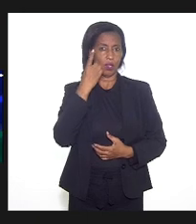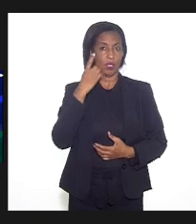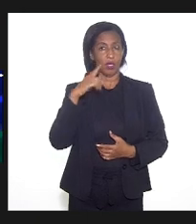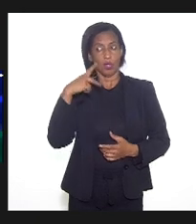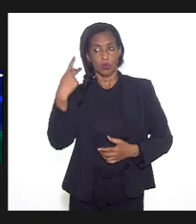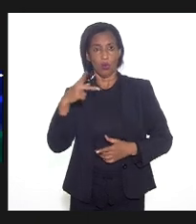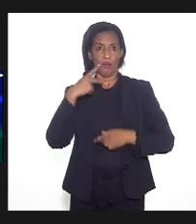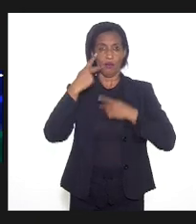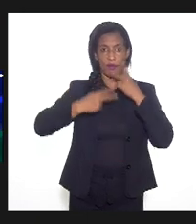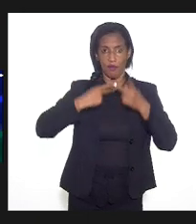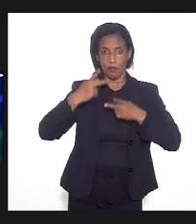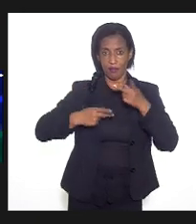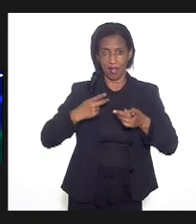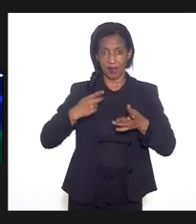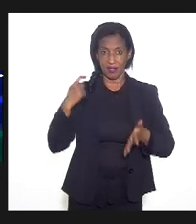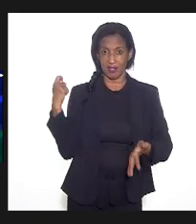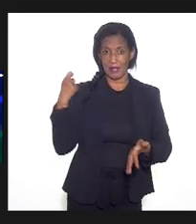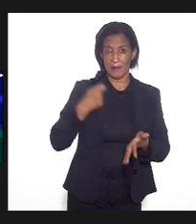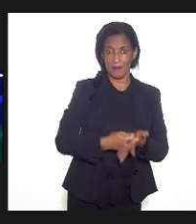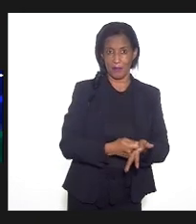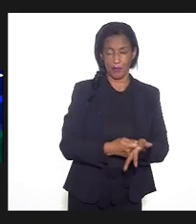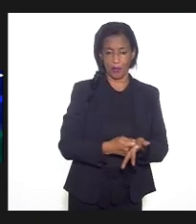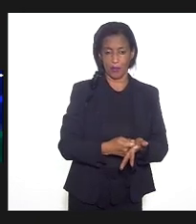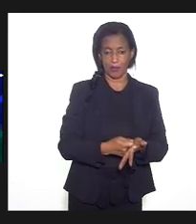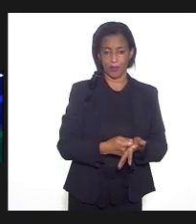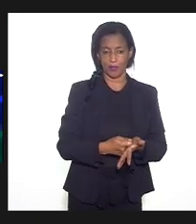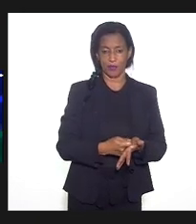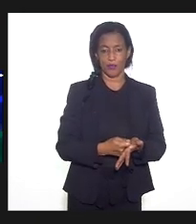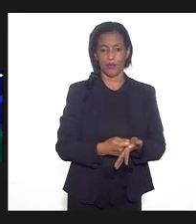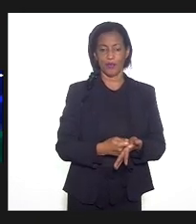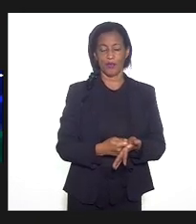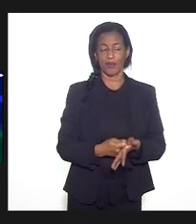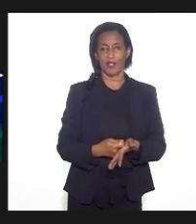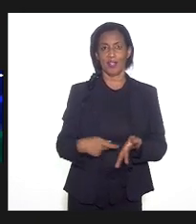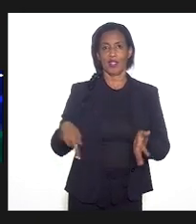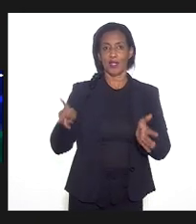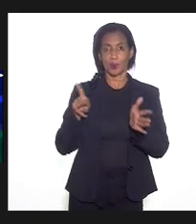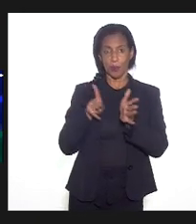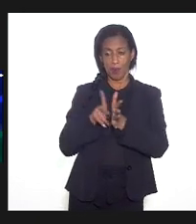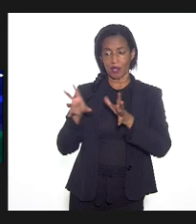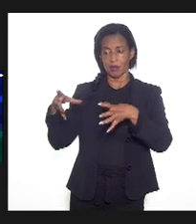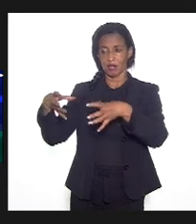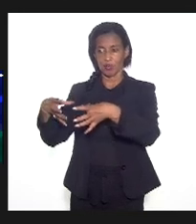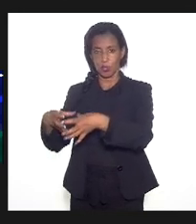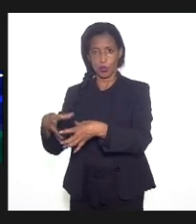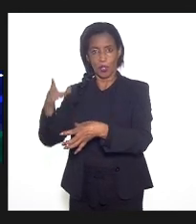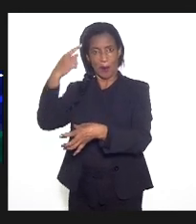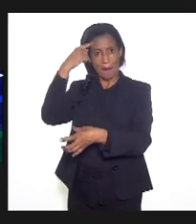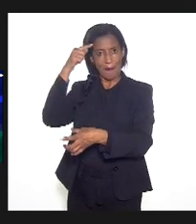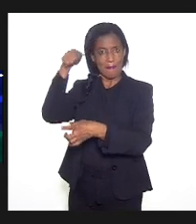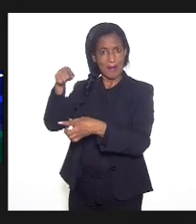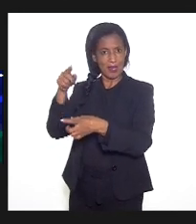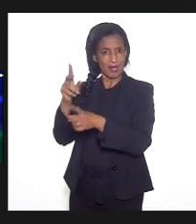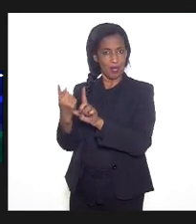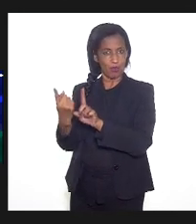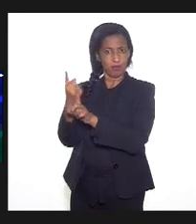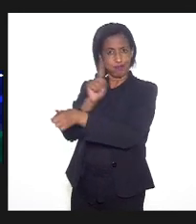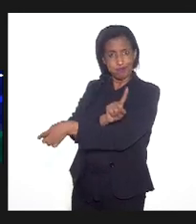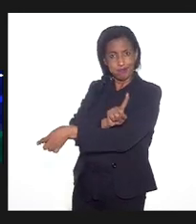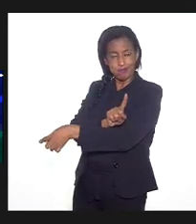fala, tentam impor, dizendo que, por parte daqueles que se posicionam contrário, há